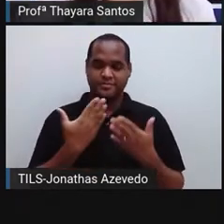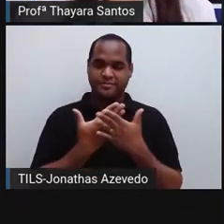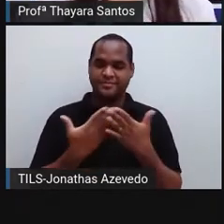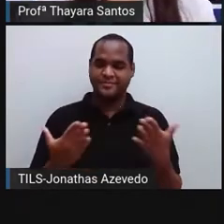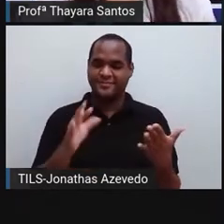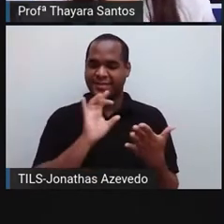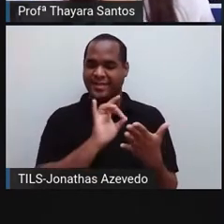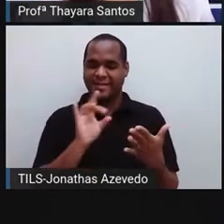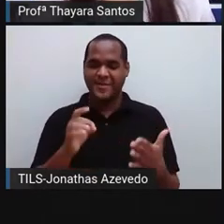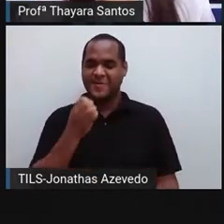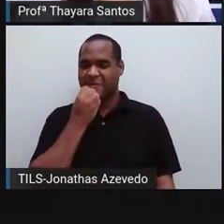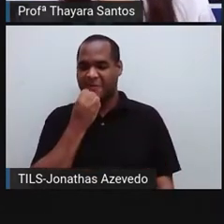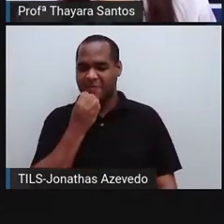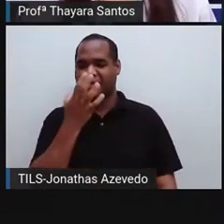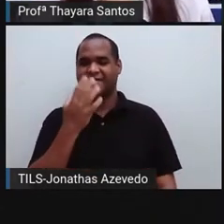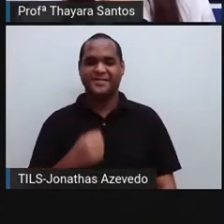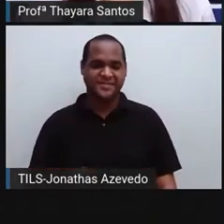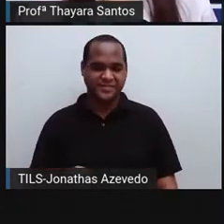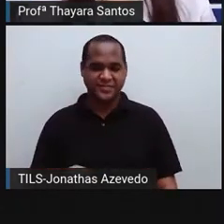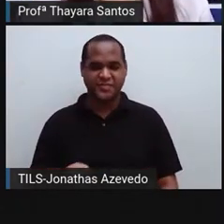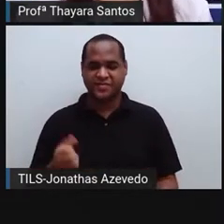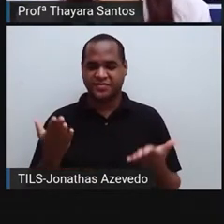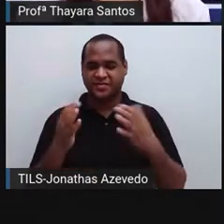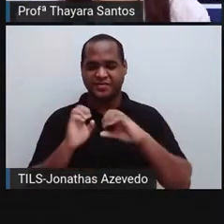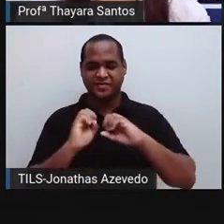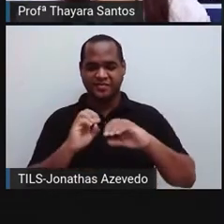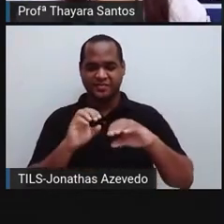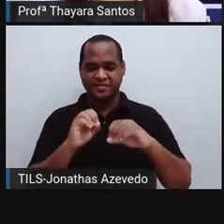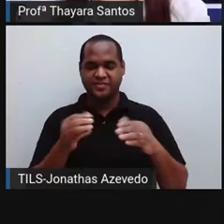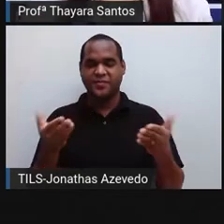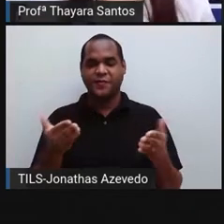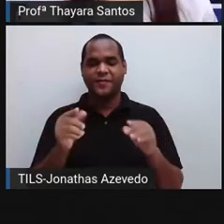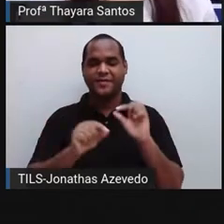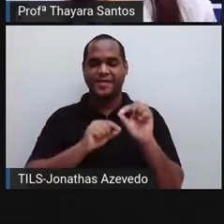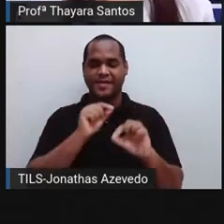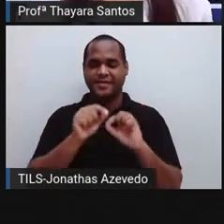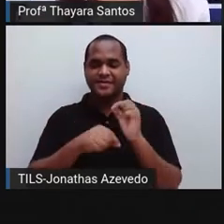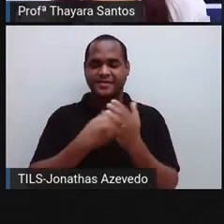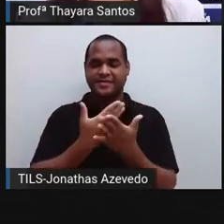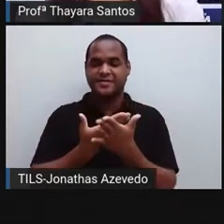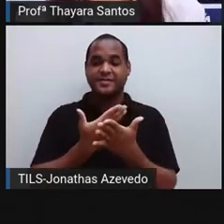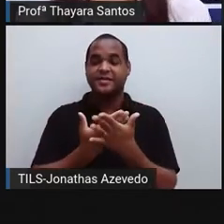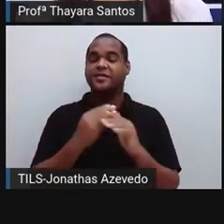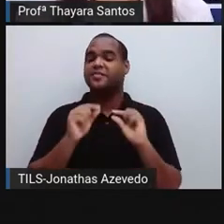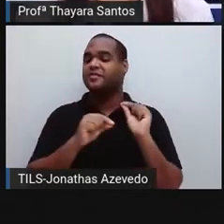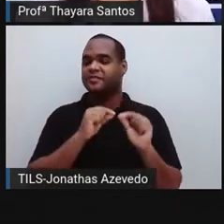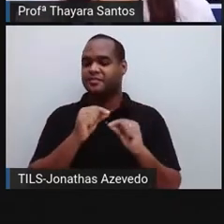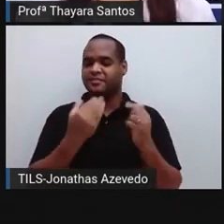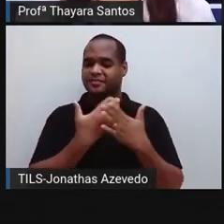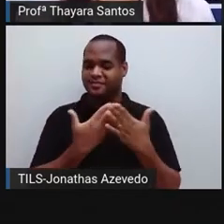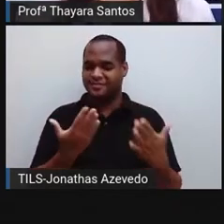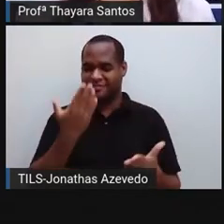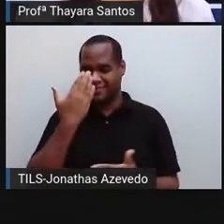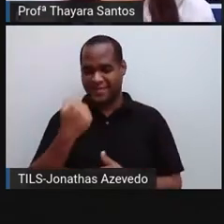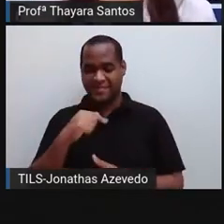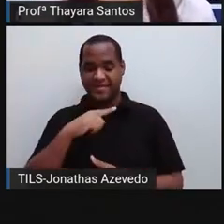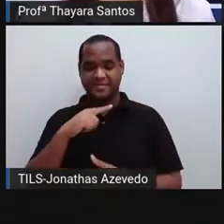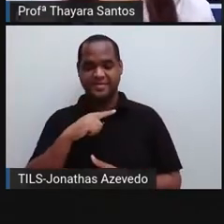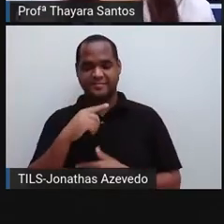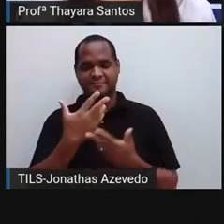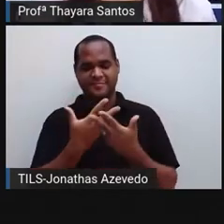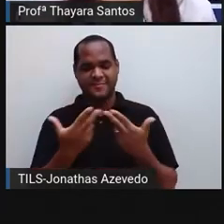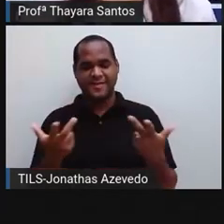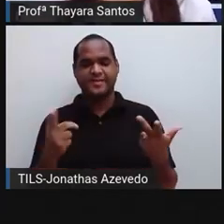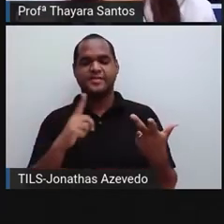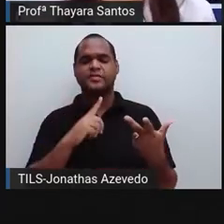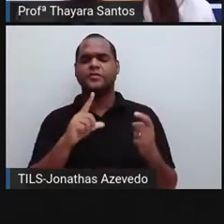bem-vindos. E na aula de hoje, nós vamos estudar sobre. Eu sei que muitos de vocês já sabem qual é o tema